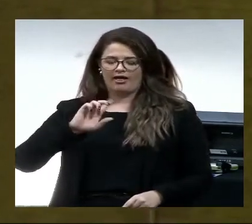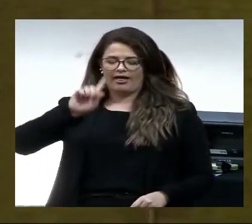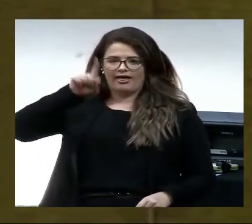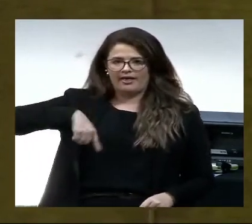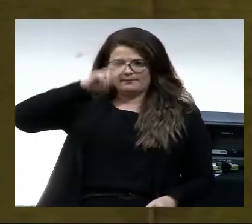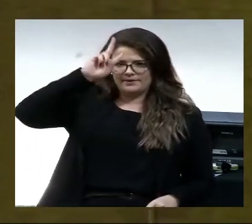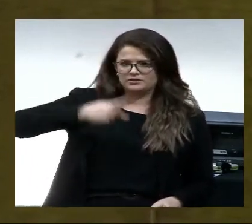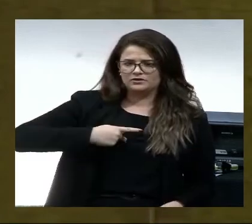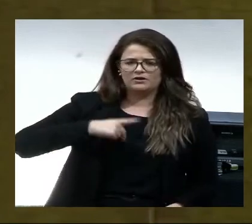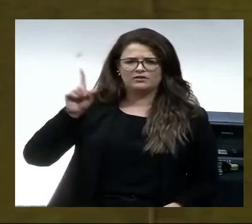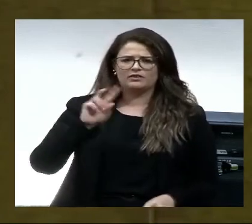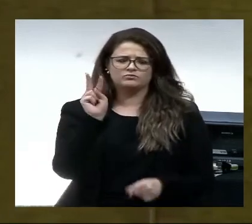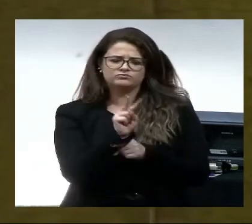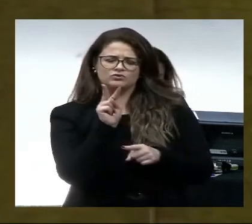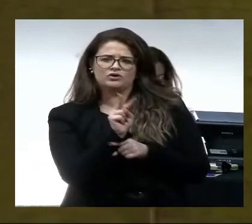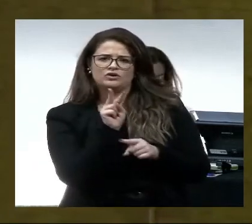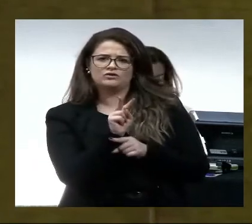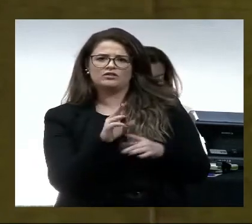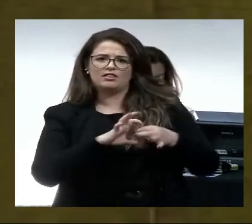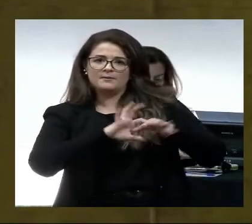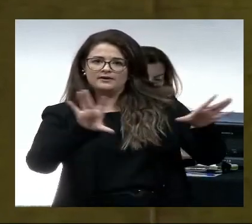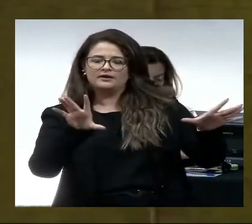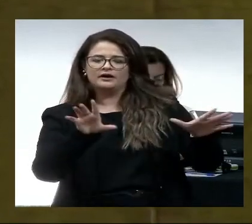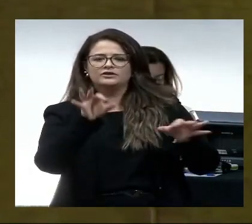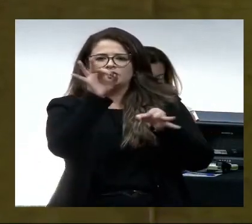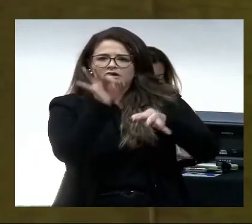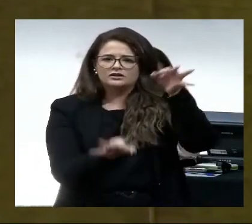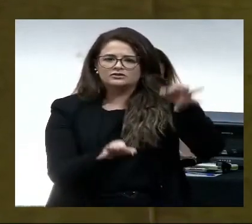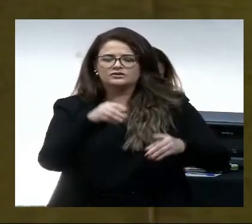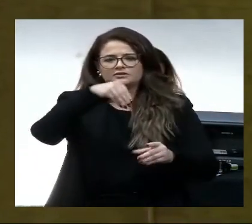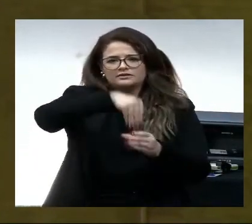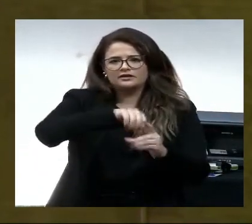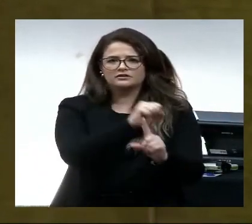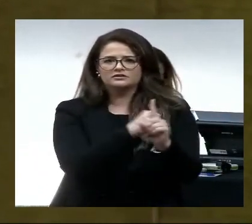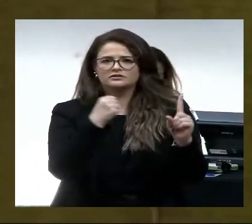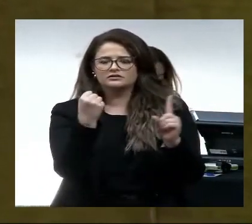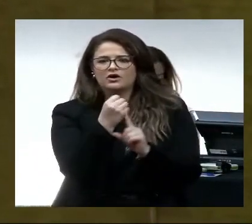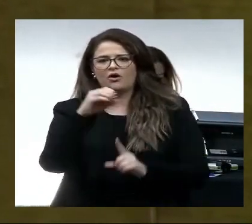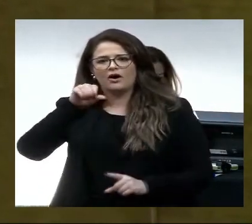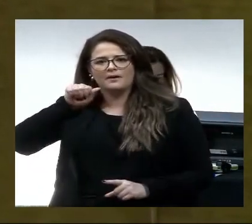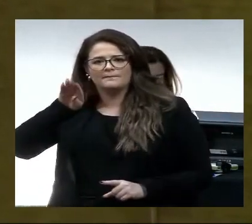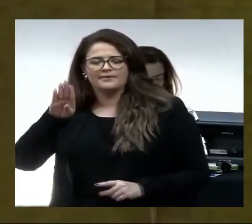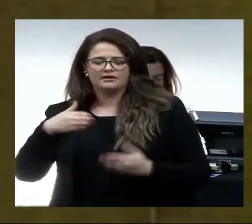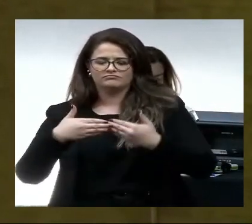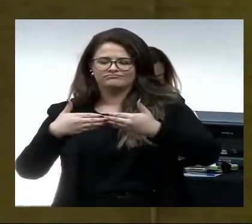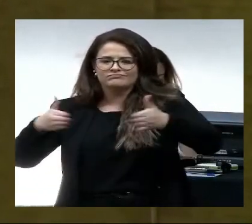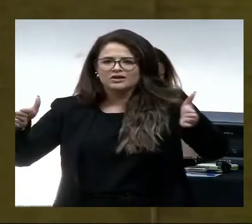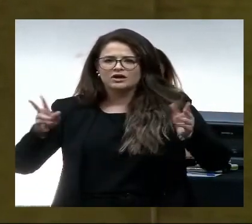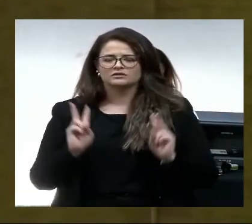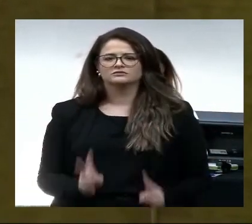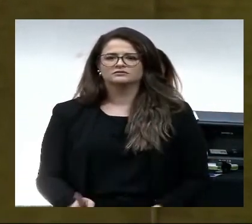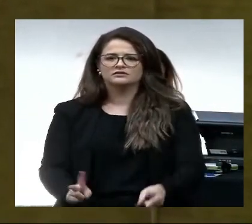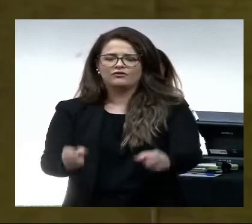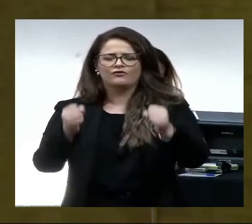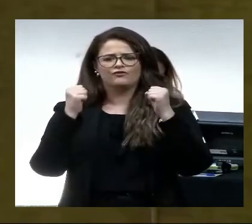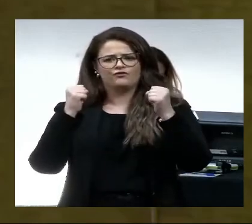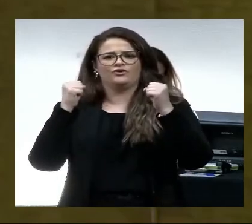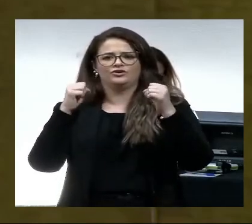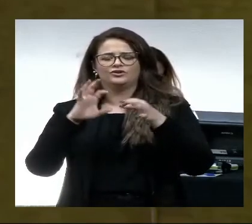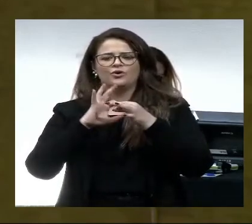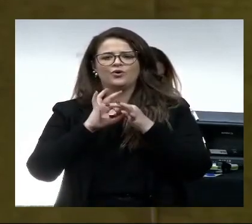da liberdade e da justiça na sociedade. A Ordem segue de portas abertas, que a advocacia siga forte e